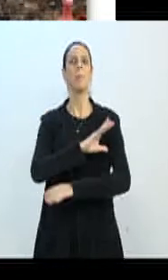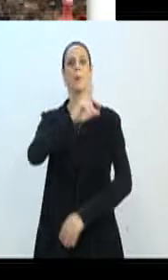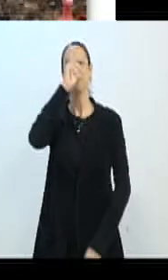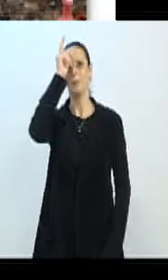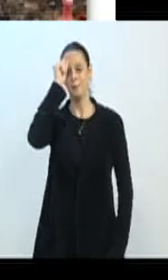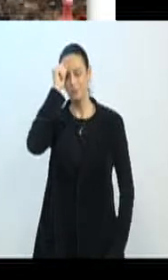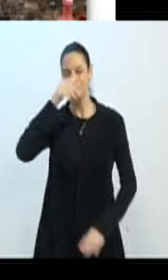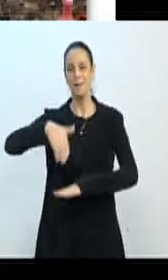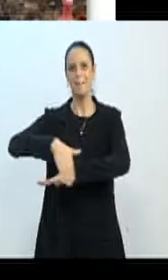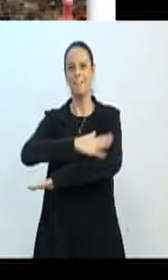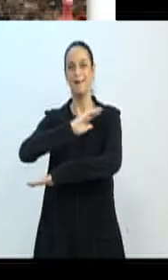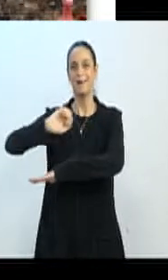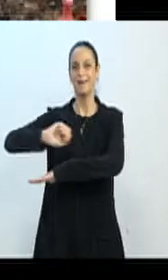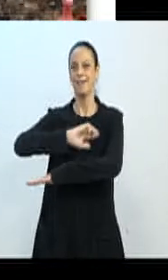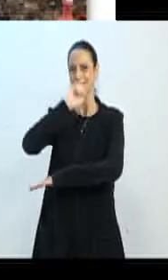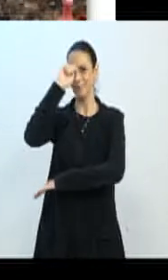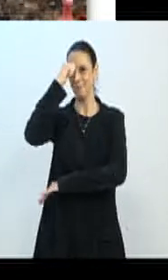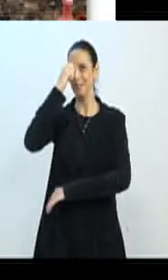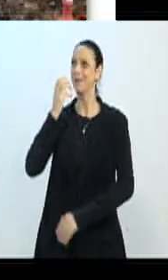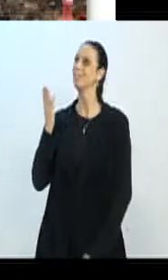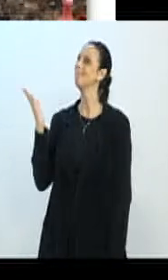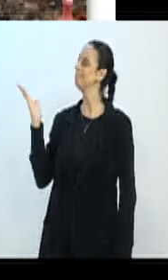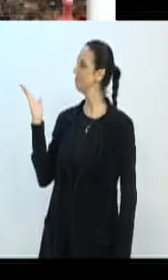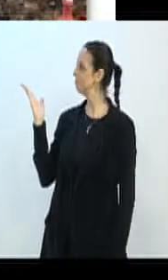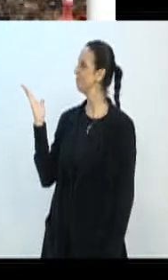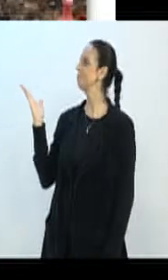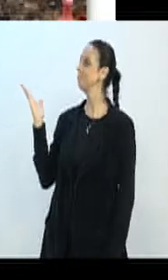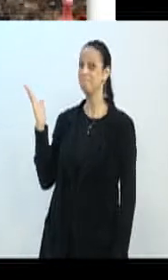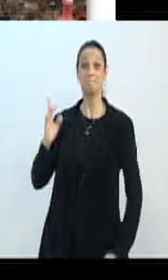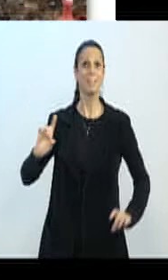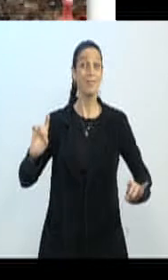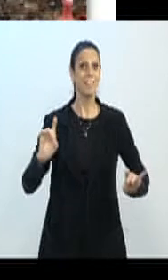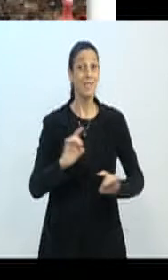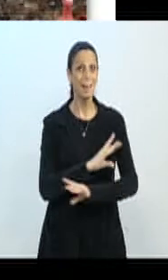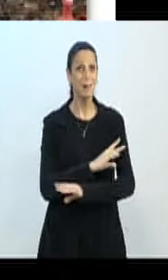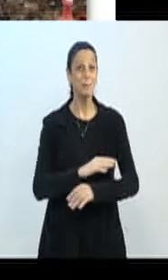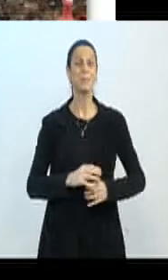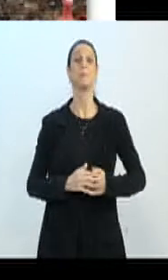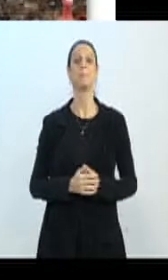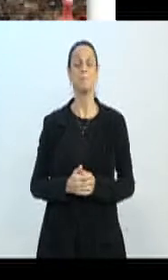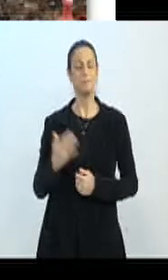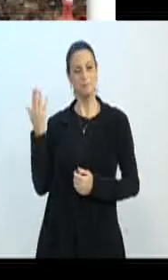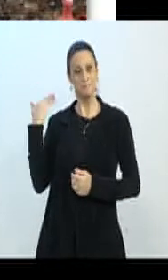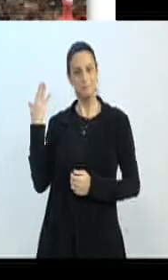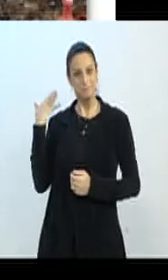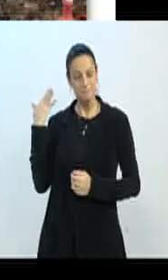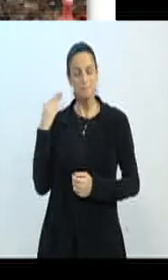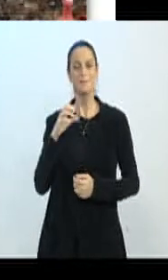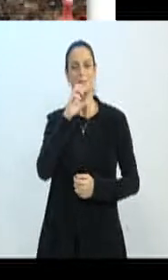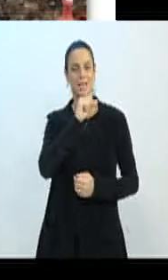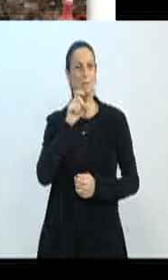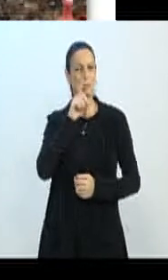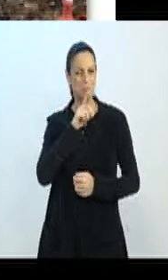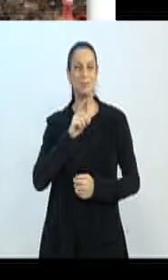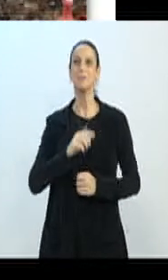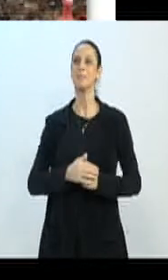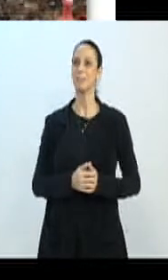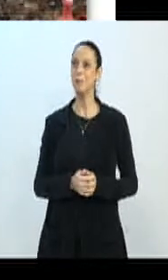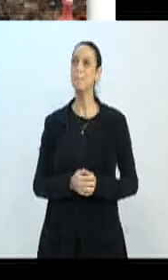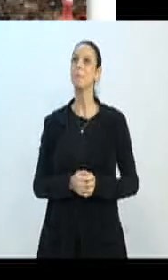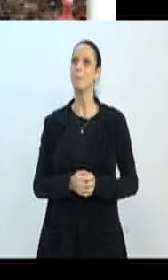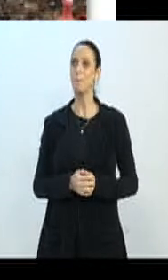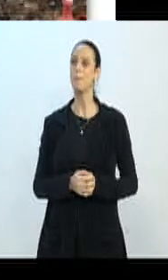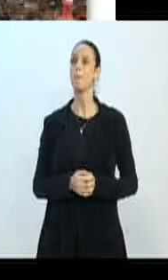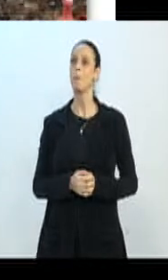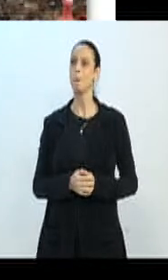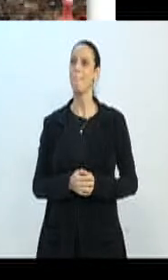que precisava ser colocado nesse pedaço ele foi feito também no final de semana praticamente essa